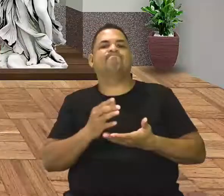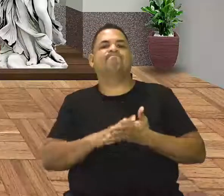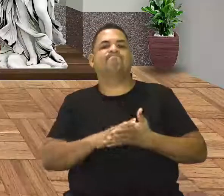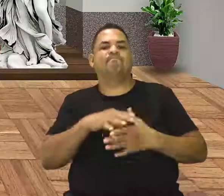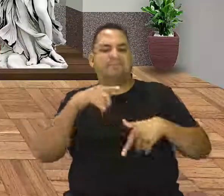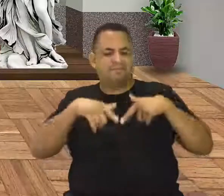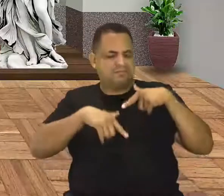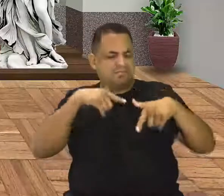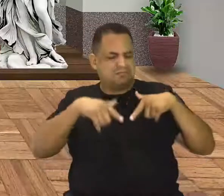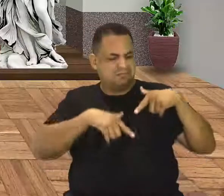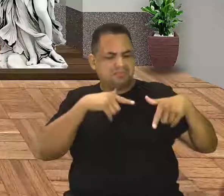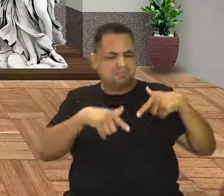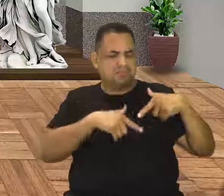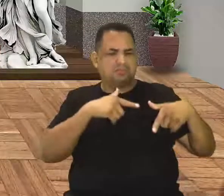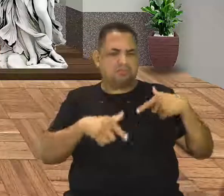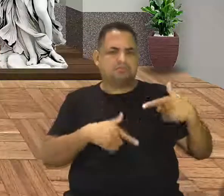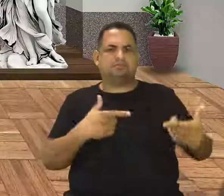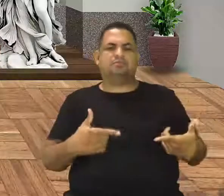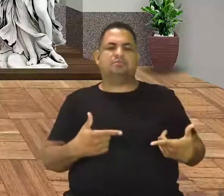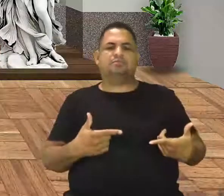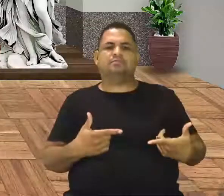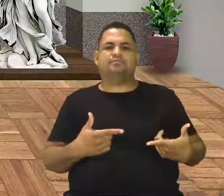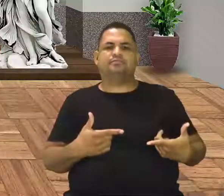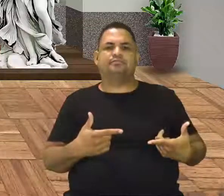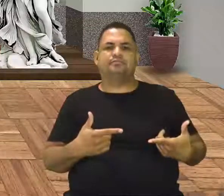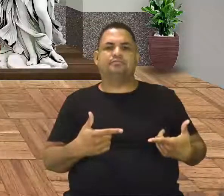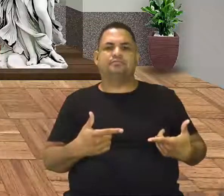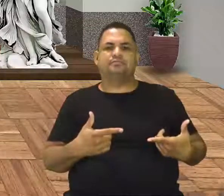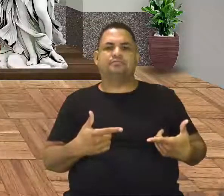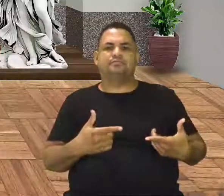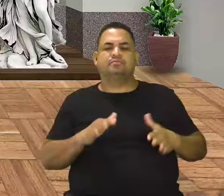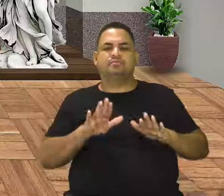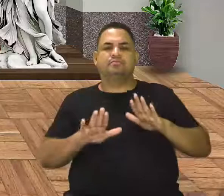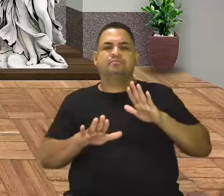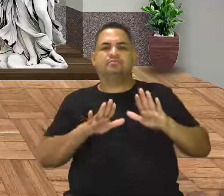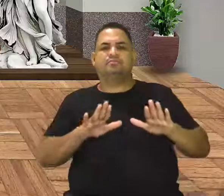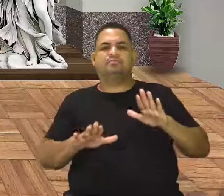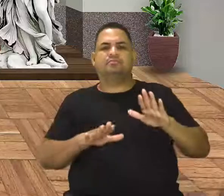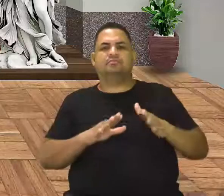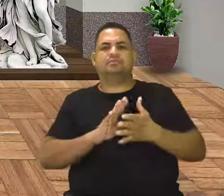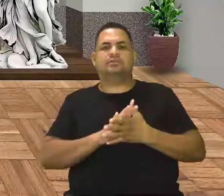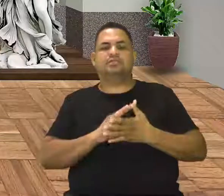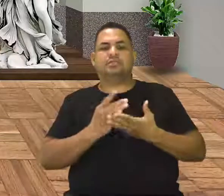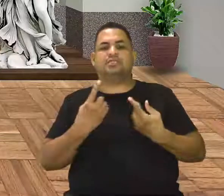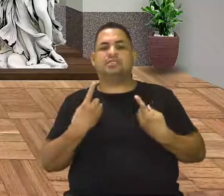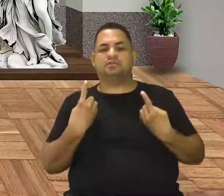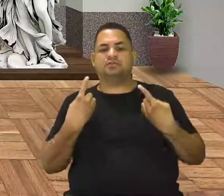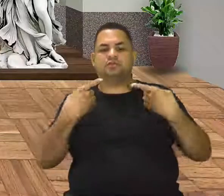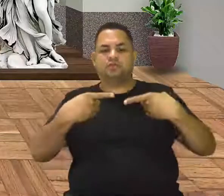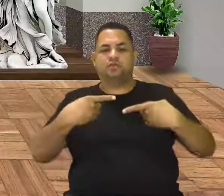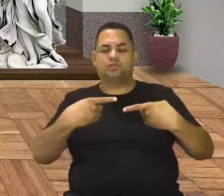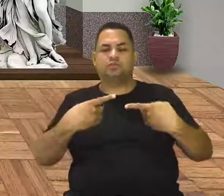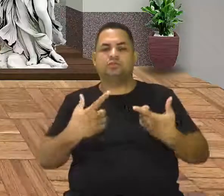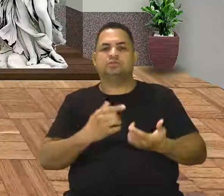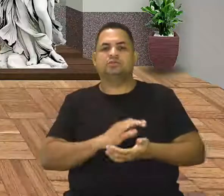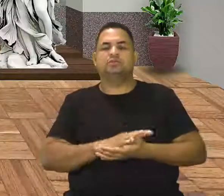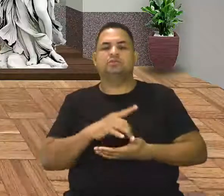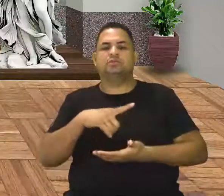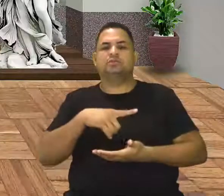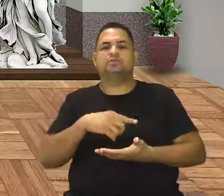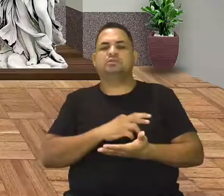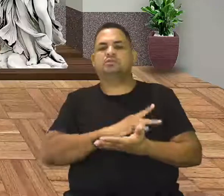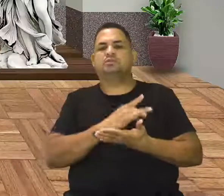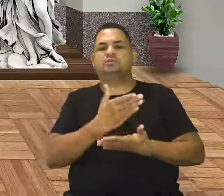caramba. Rala mesmo. Então, assim, depende muito da sorte. Eu já tive vários amigos